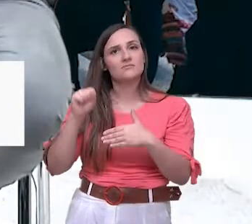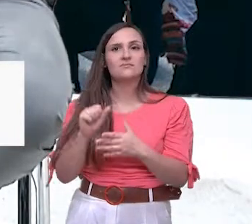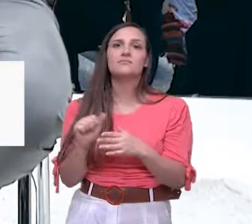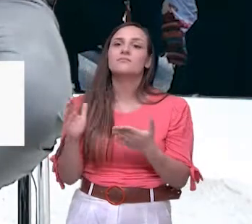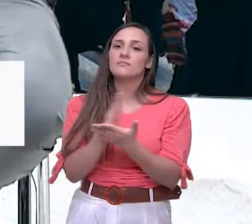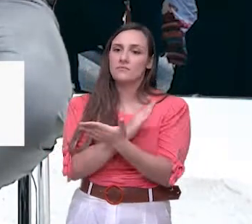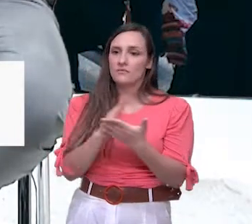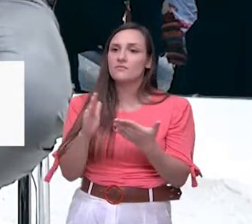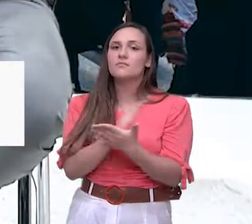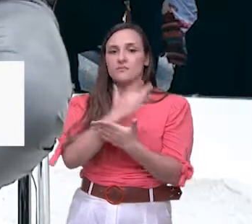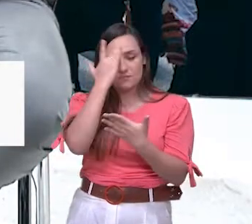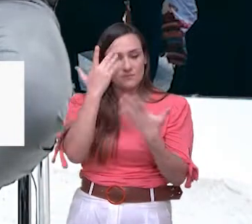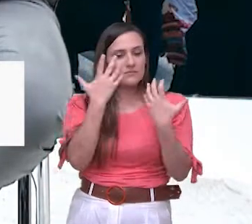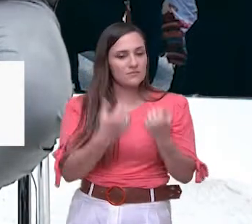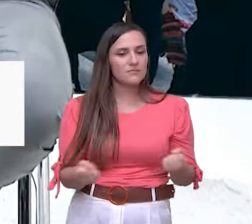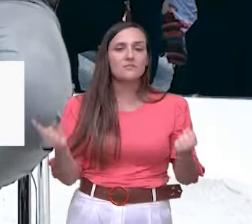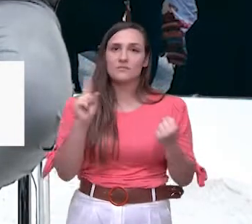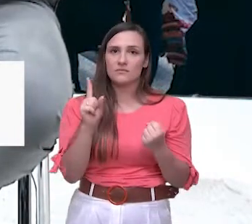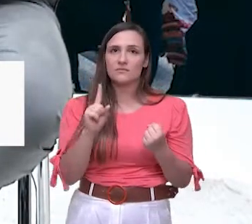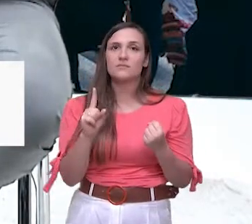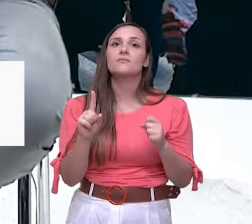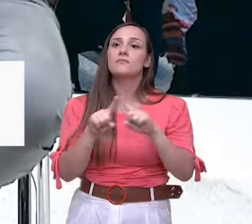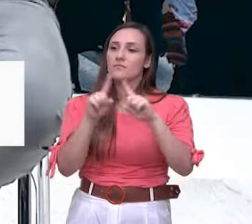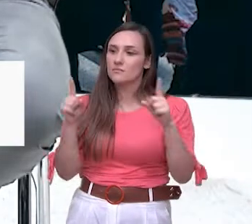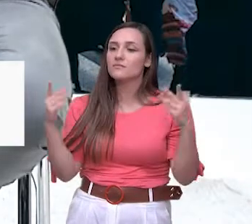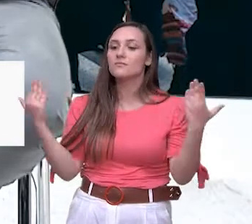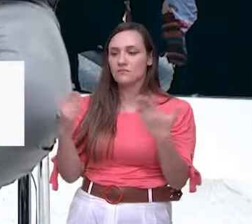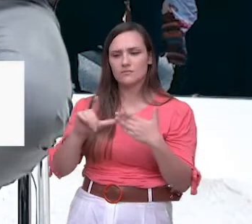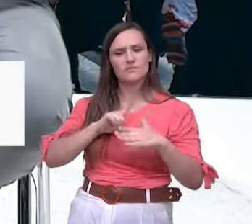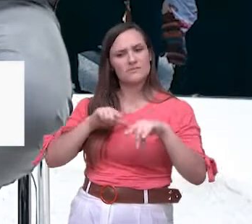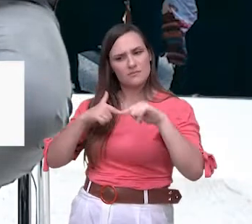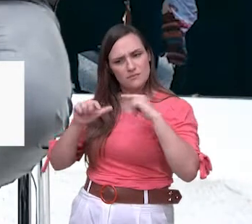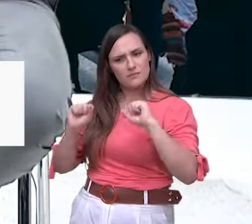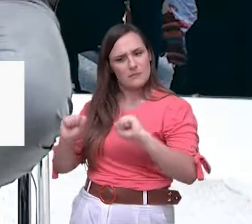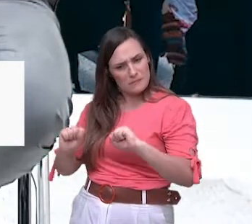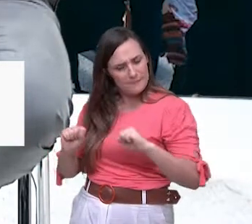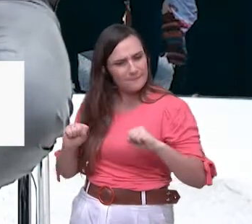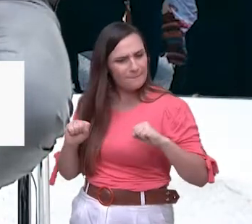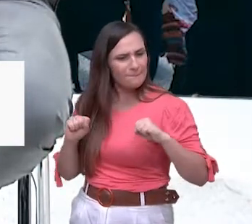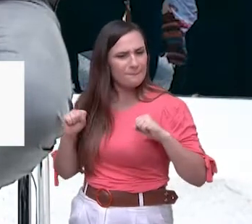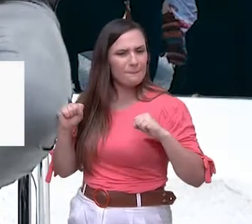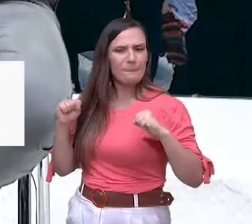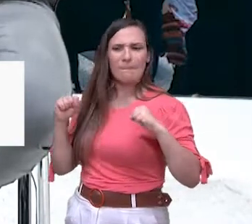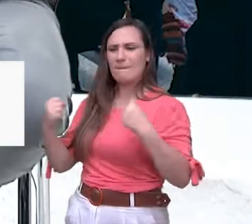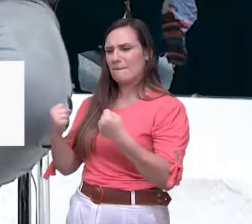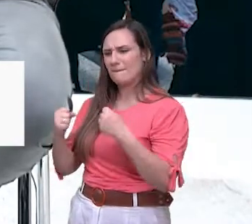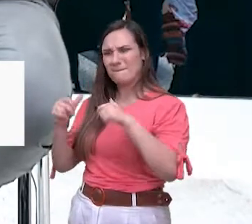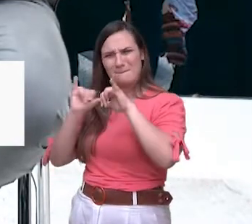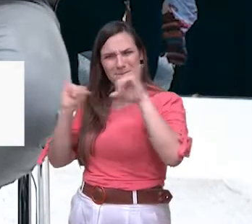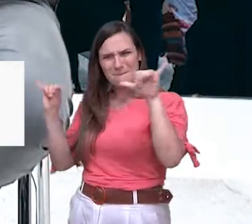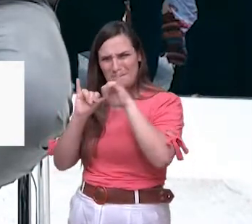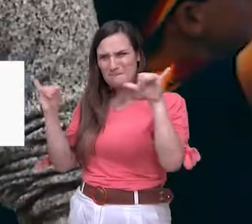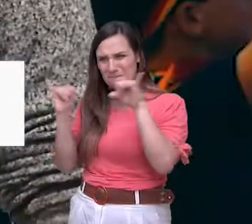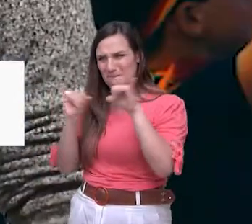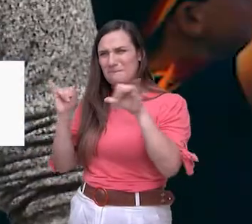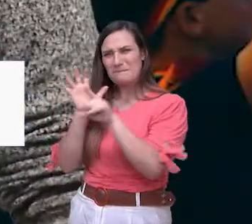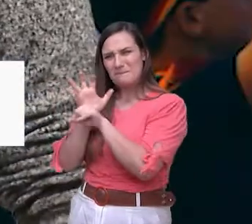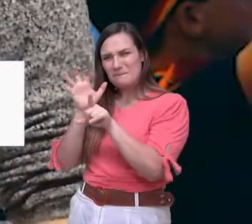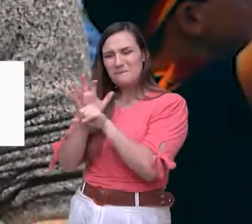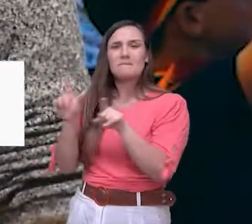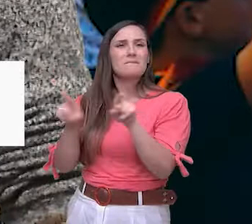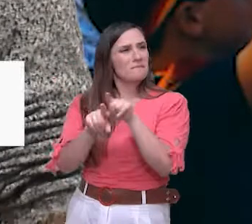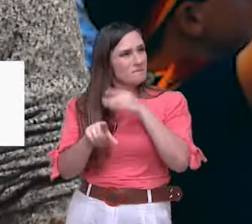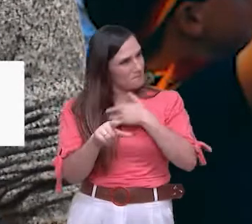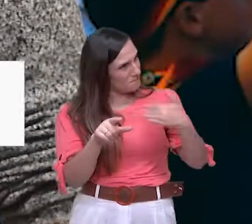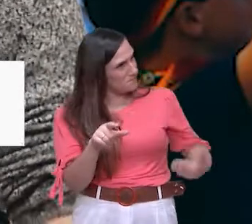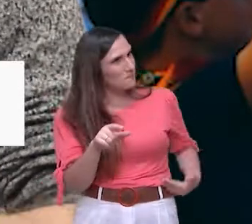assim ainda é intolerância mas graças a grandes ações a publicização a divulgação e